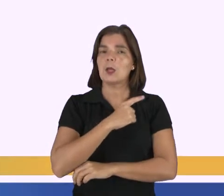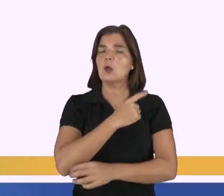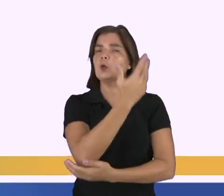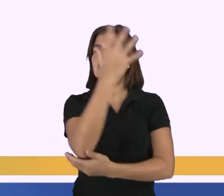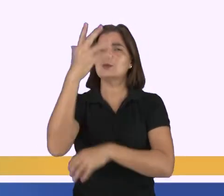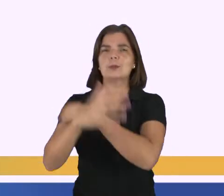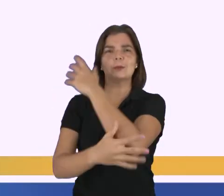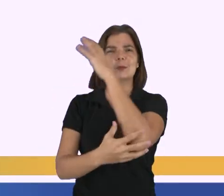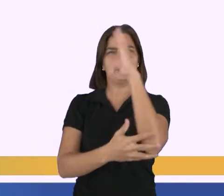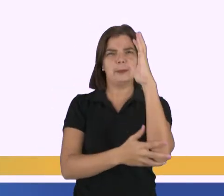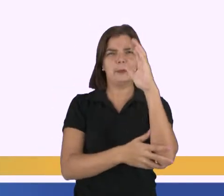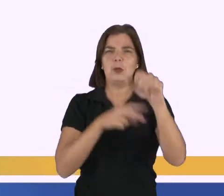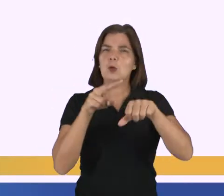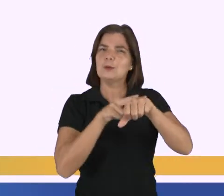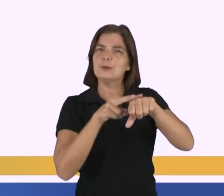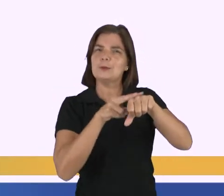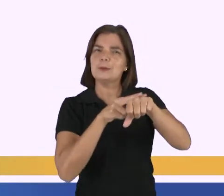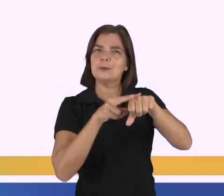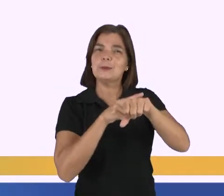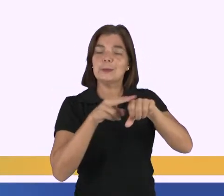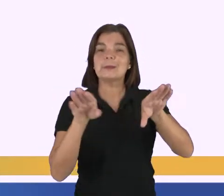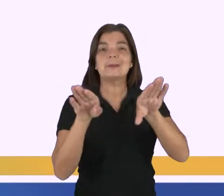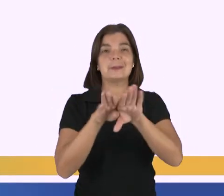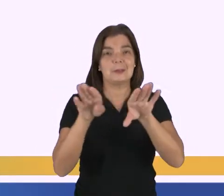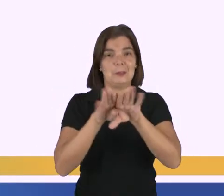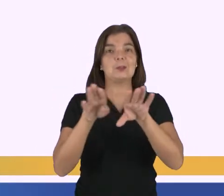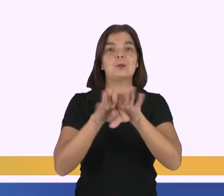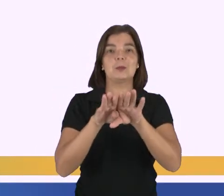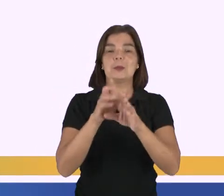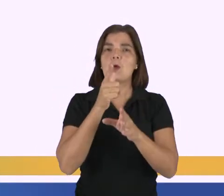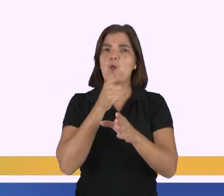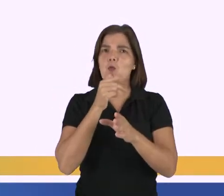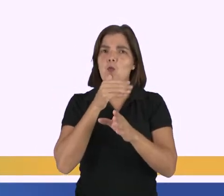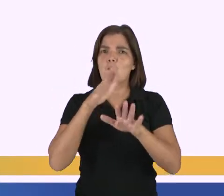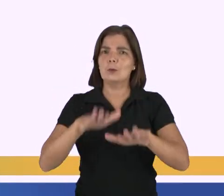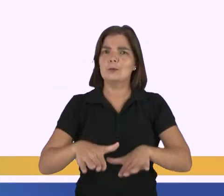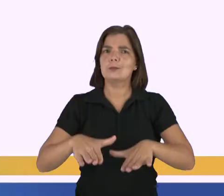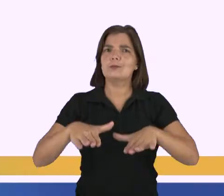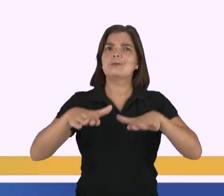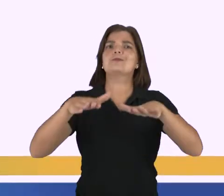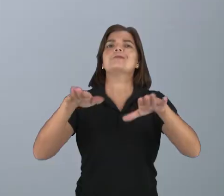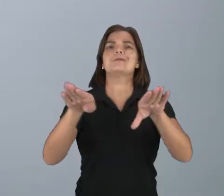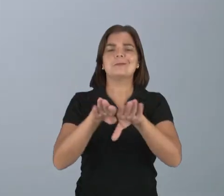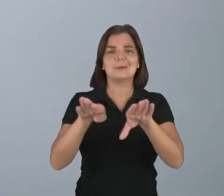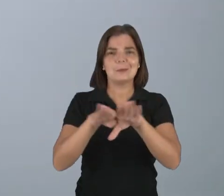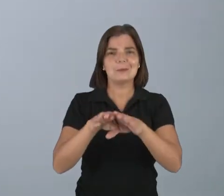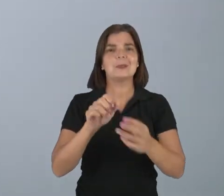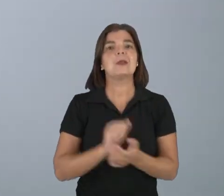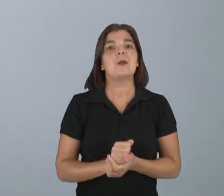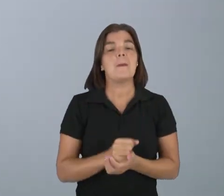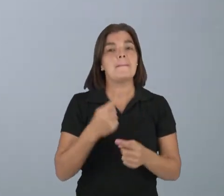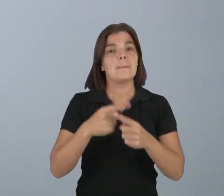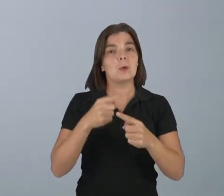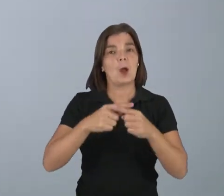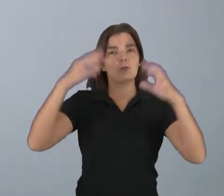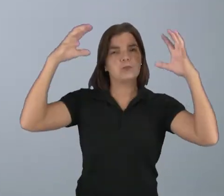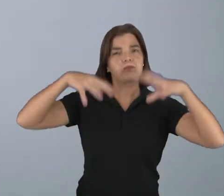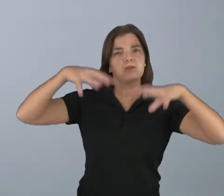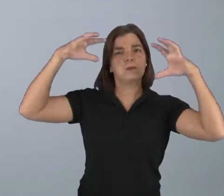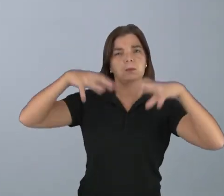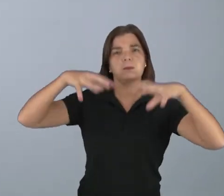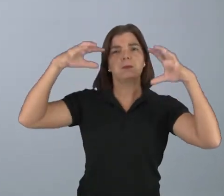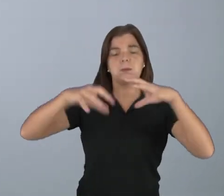vegetação vigorosa, bastante verde, e um maior volume de água em função da pluviosidade ou a quantidade de chuva